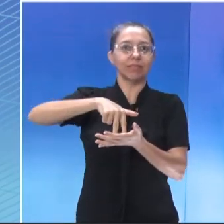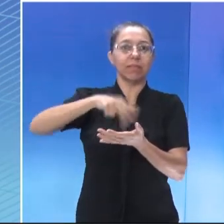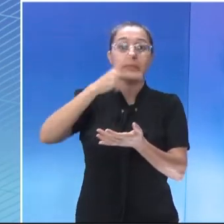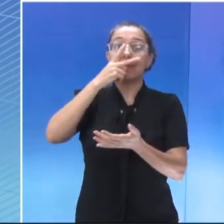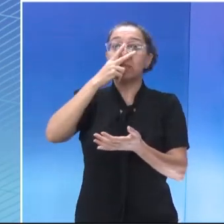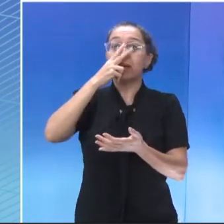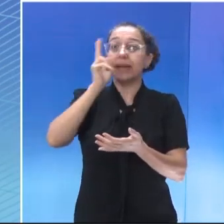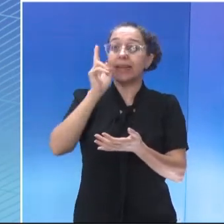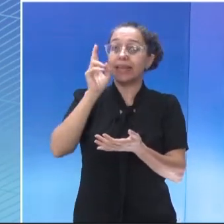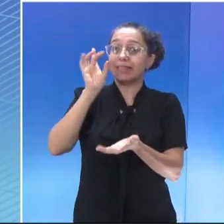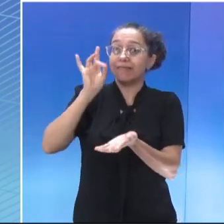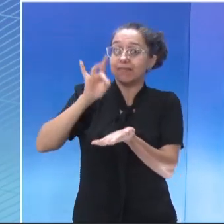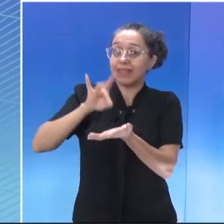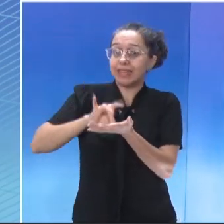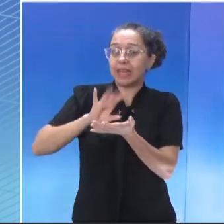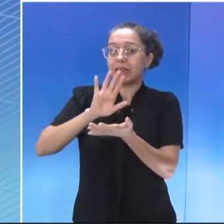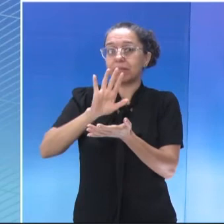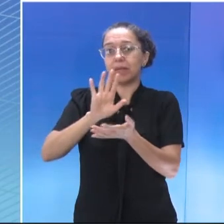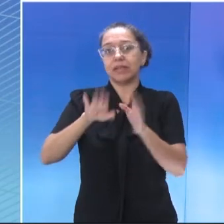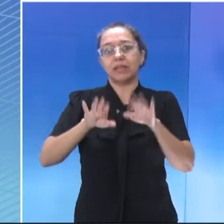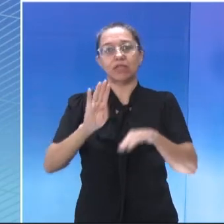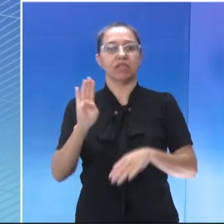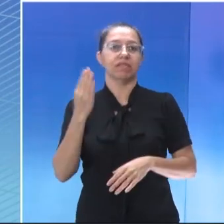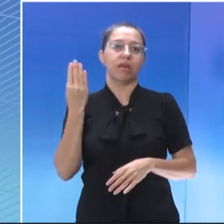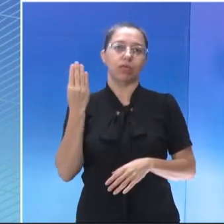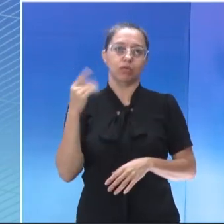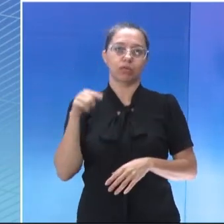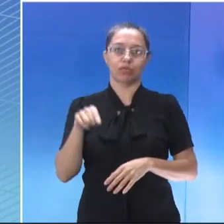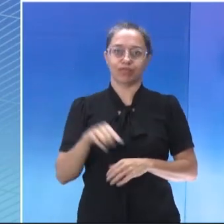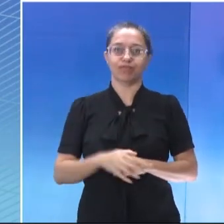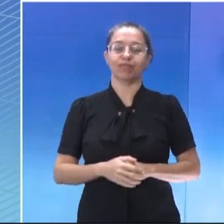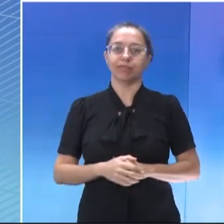pode ser uma falsidade, né?